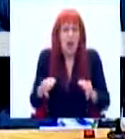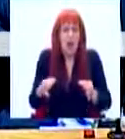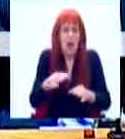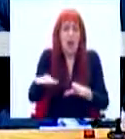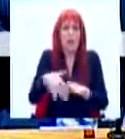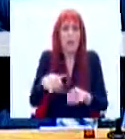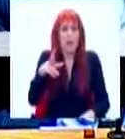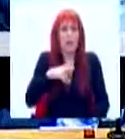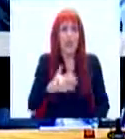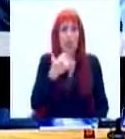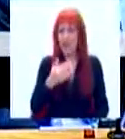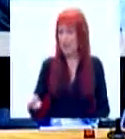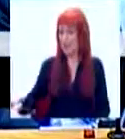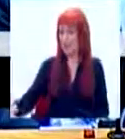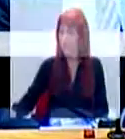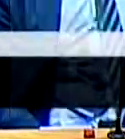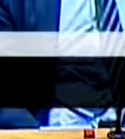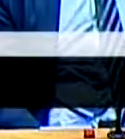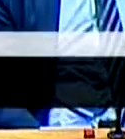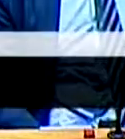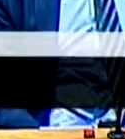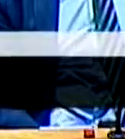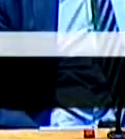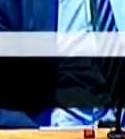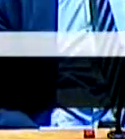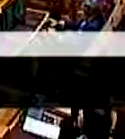da participação em Portugal. Muito obrigado. Muito obrigado.